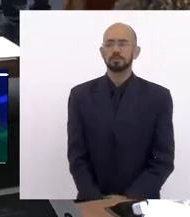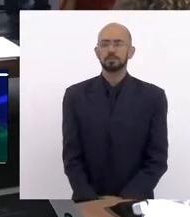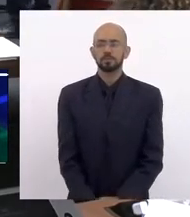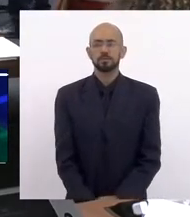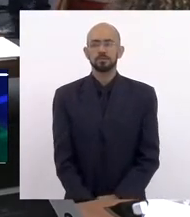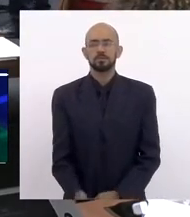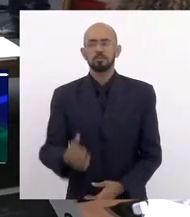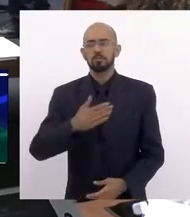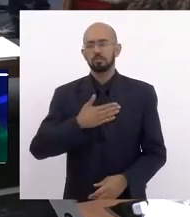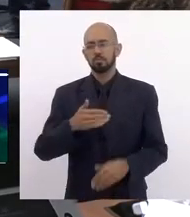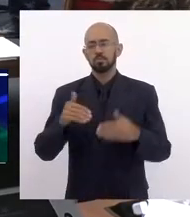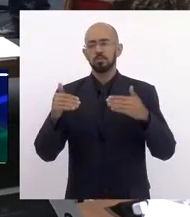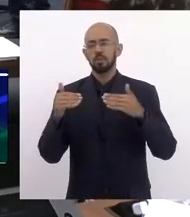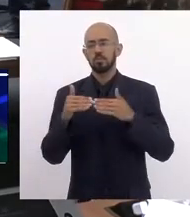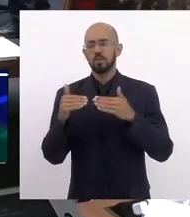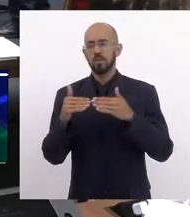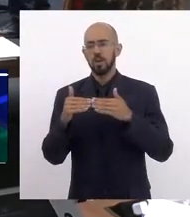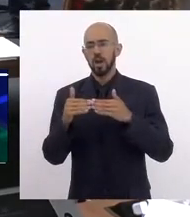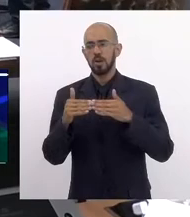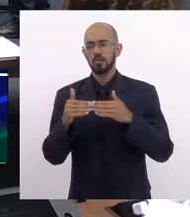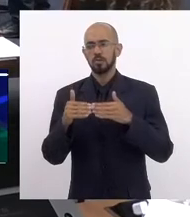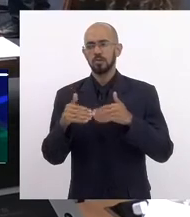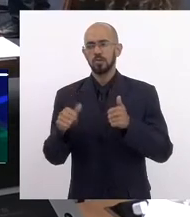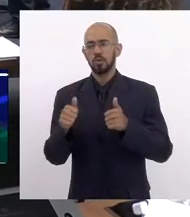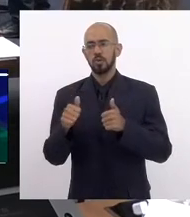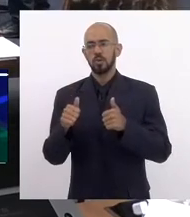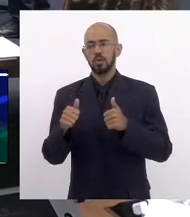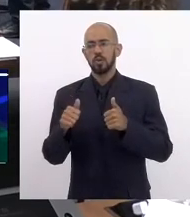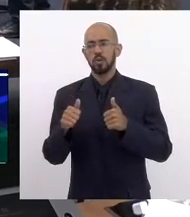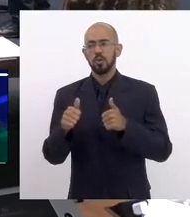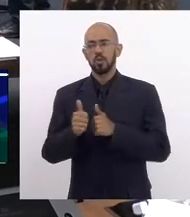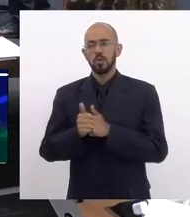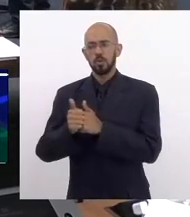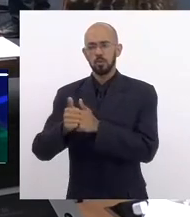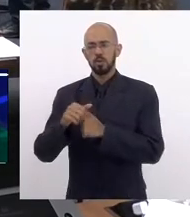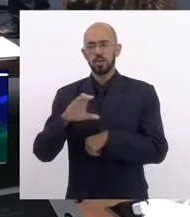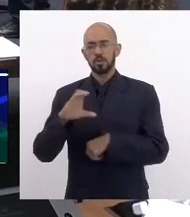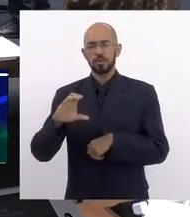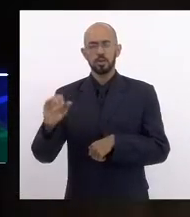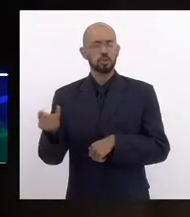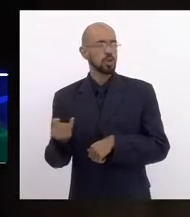Meu parecer é favorável, de acordo com o parecer da CCJ.